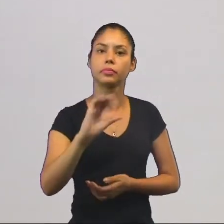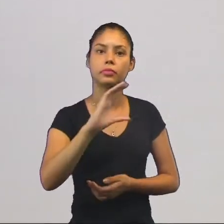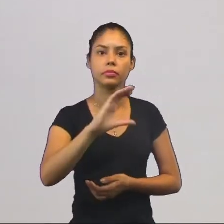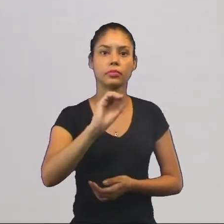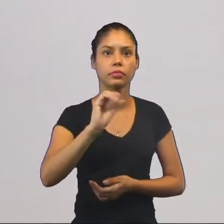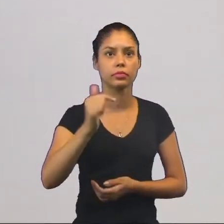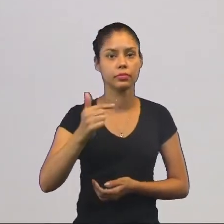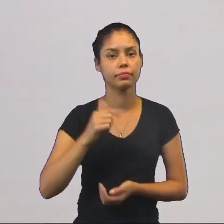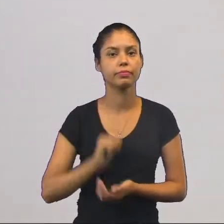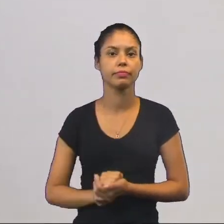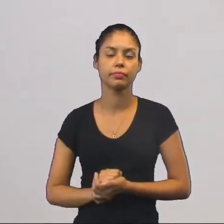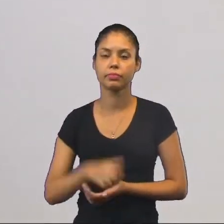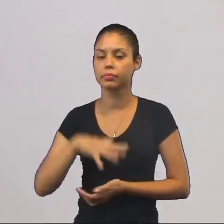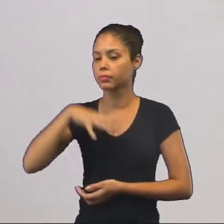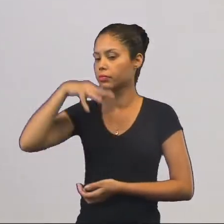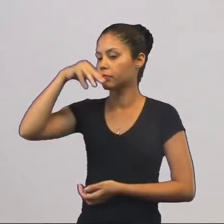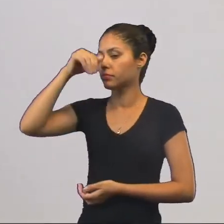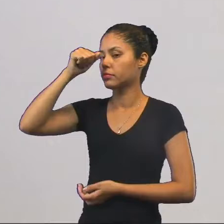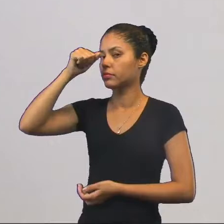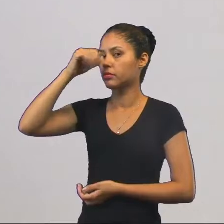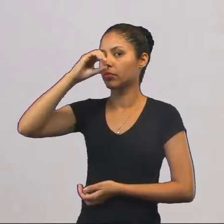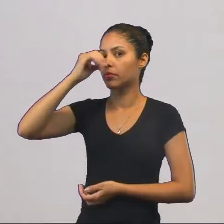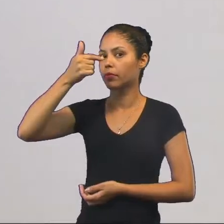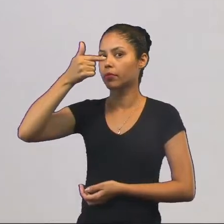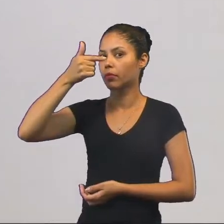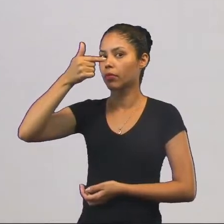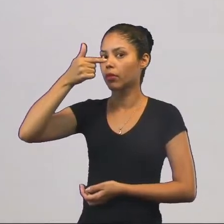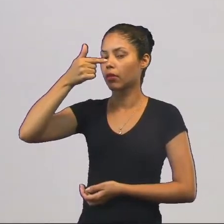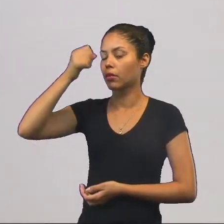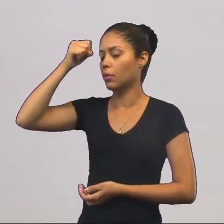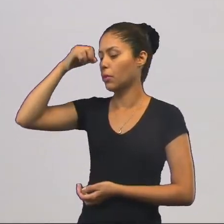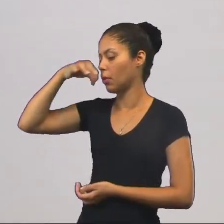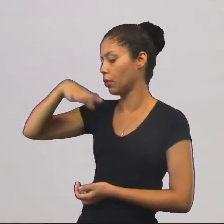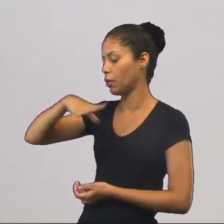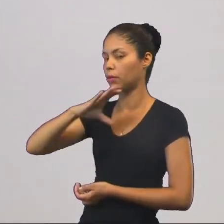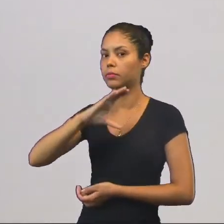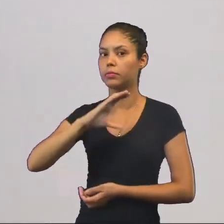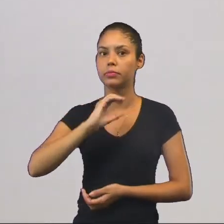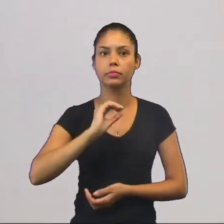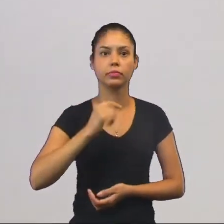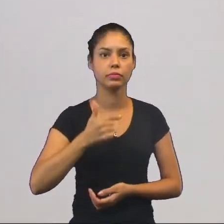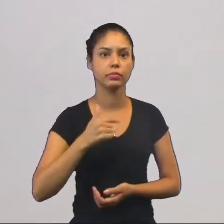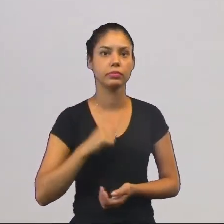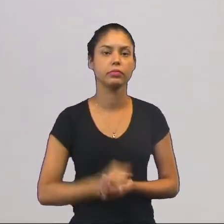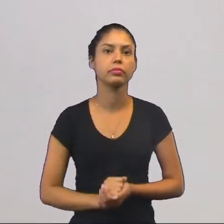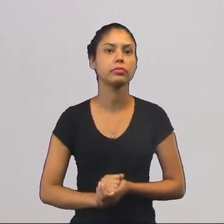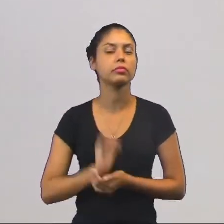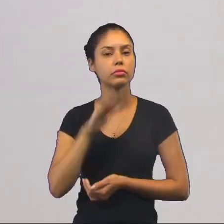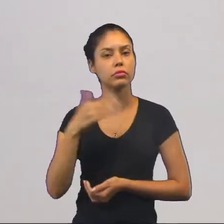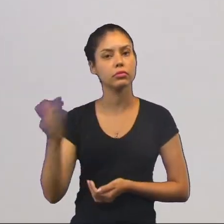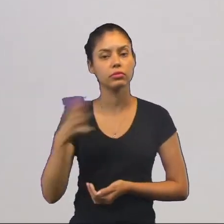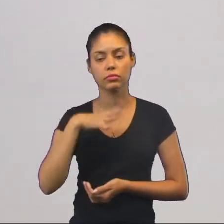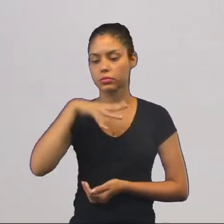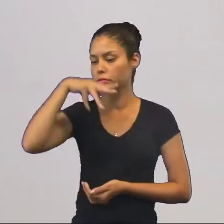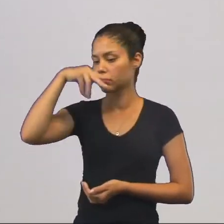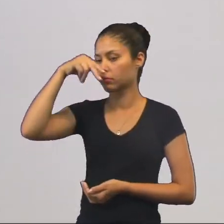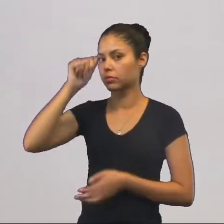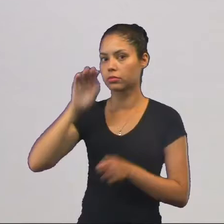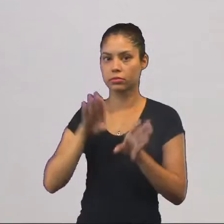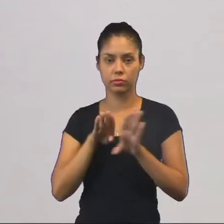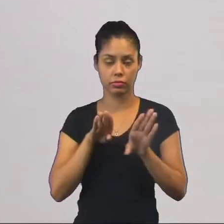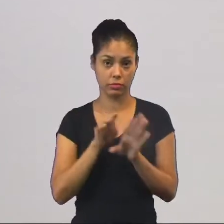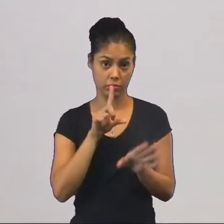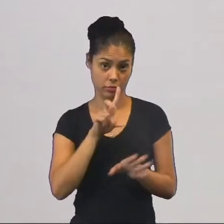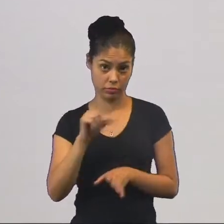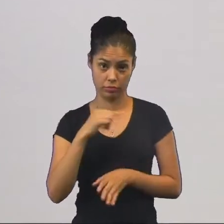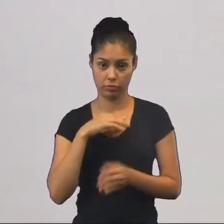gás carbônico. Então, inspira, oxigênio, expira, gás carbônico. E quando a gente respira também, a